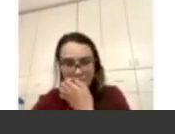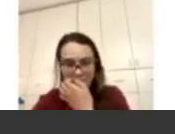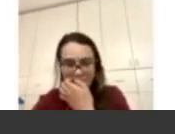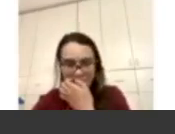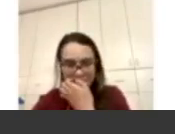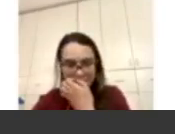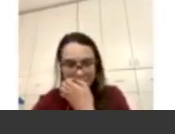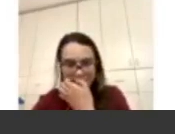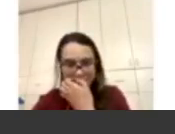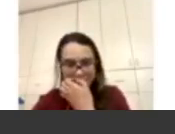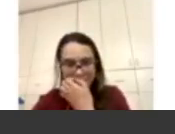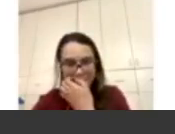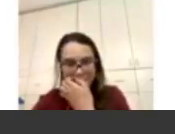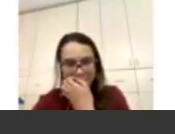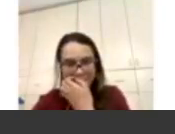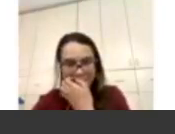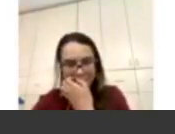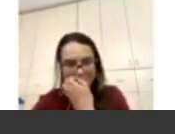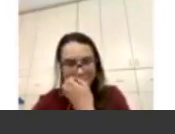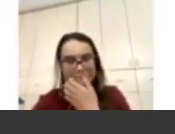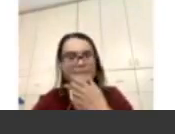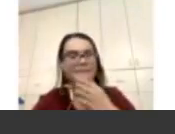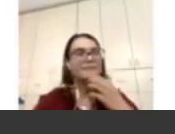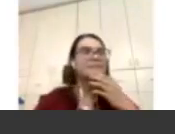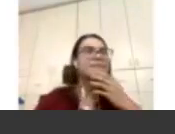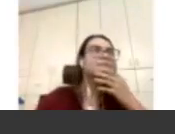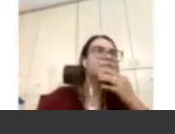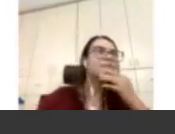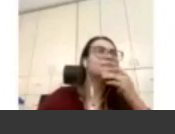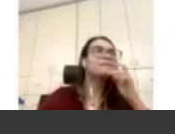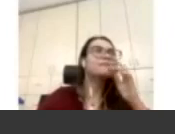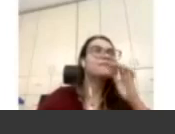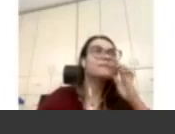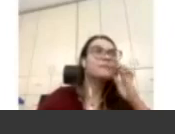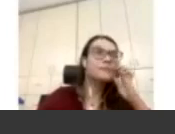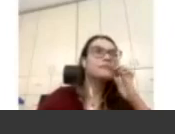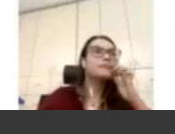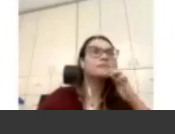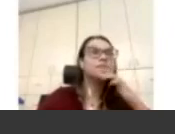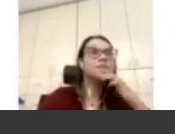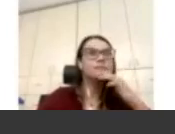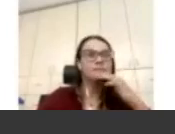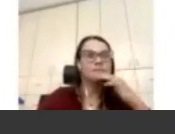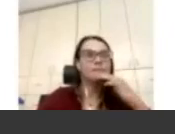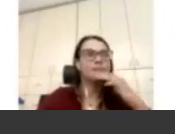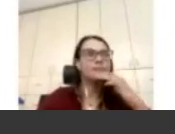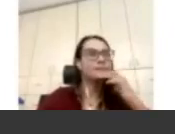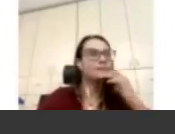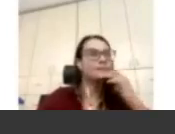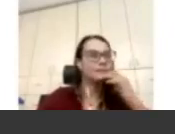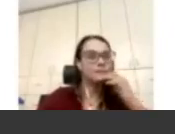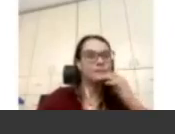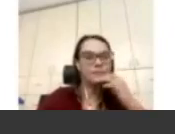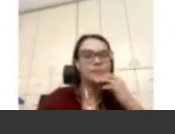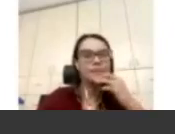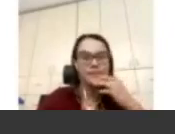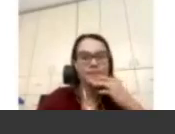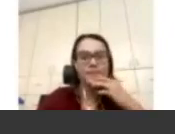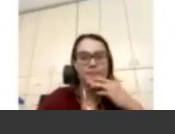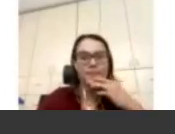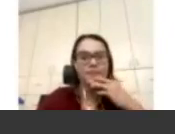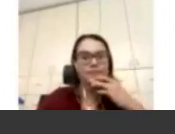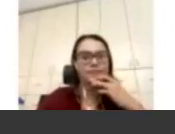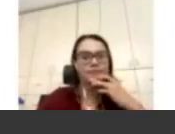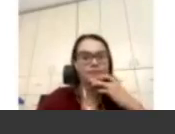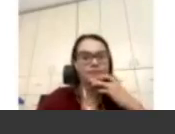da infecção pelos dois clados genéticos. O que está envolvido nesse surto agora, que a gente está observando, é o clado da África Ocidental, esse dali dessa região que está